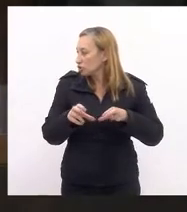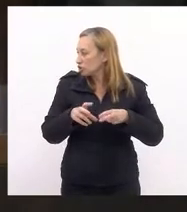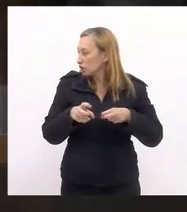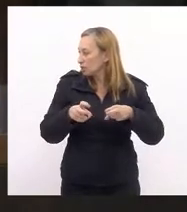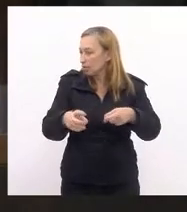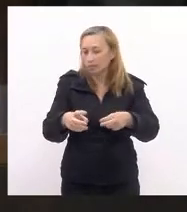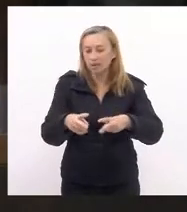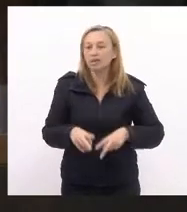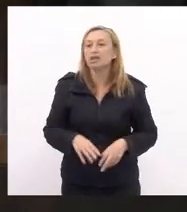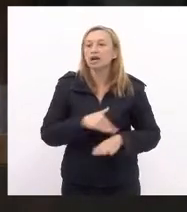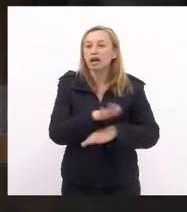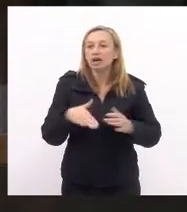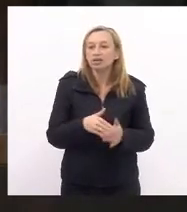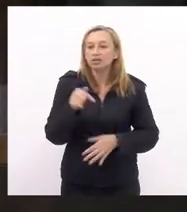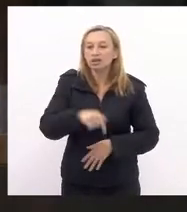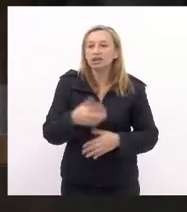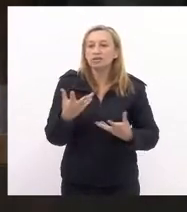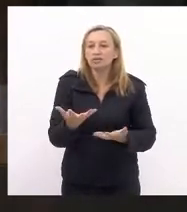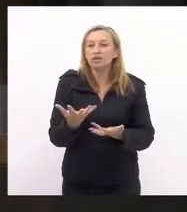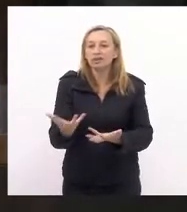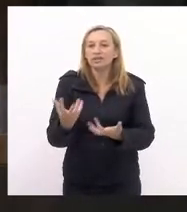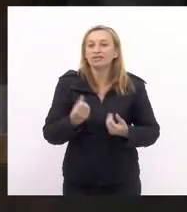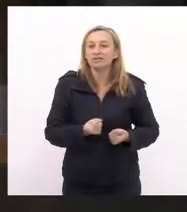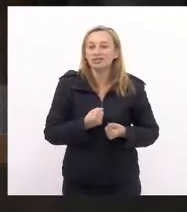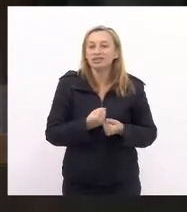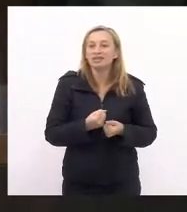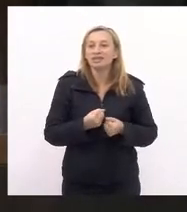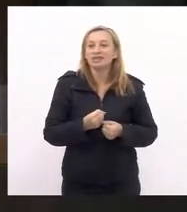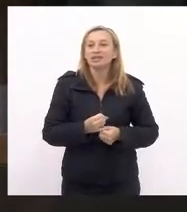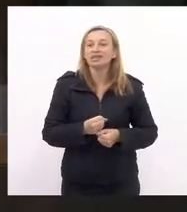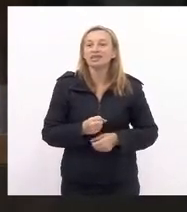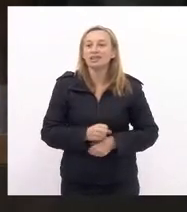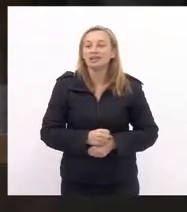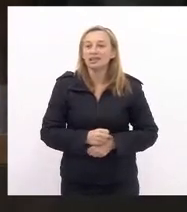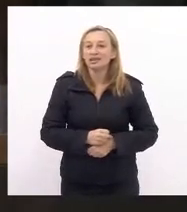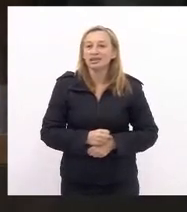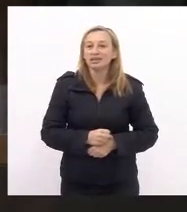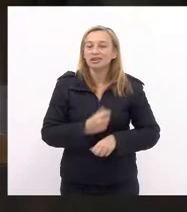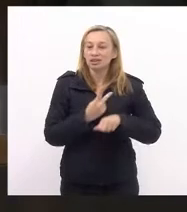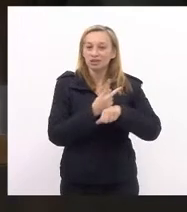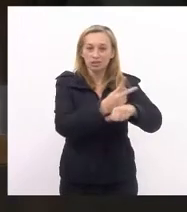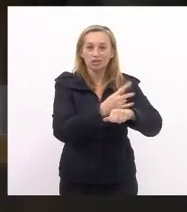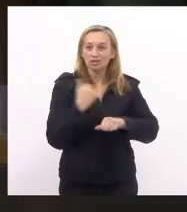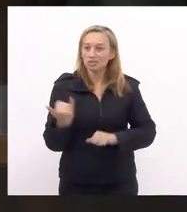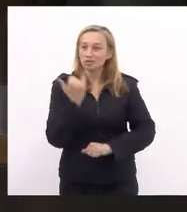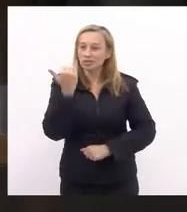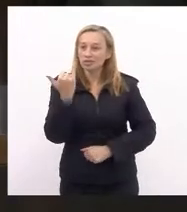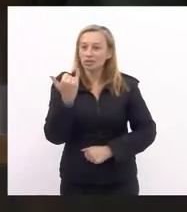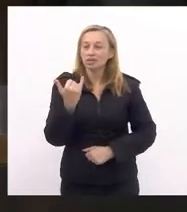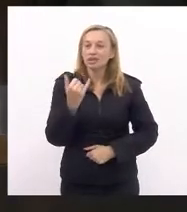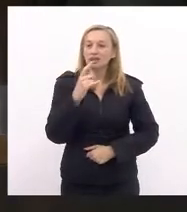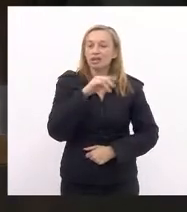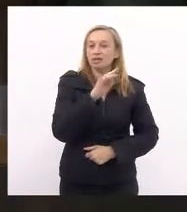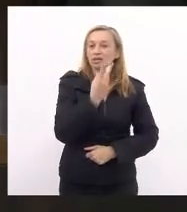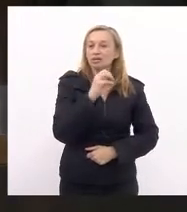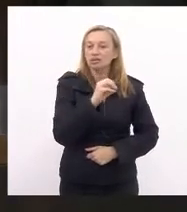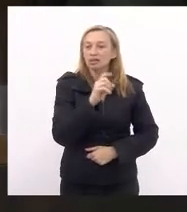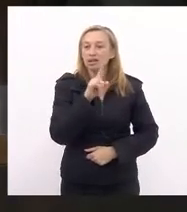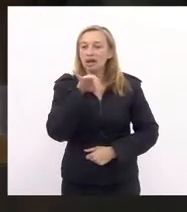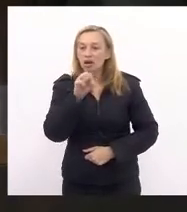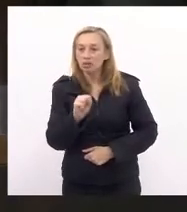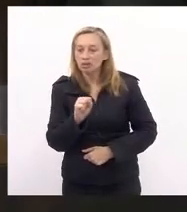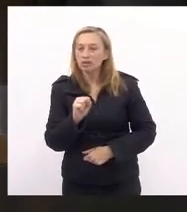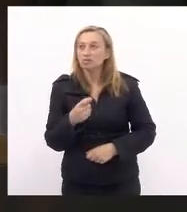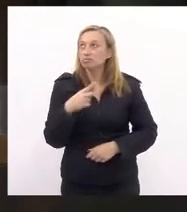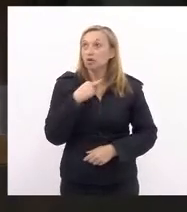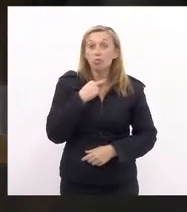Parabenizar a todos aqui que vão receber esse título tão importante, que título honoris causa. E